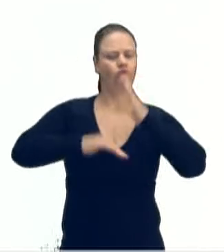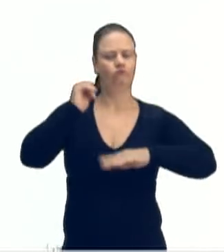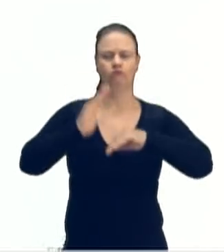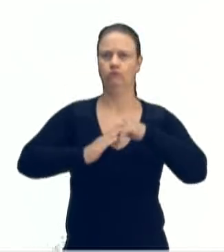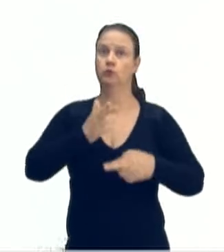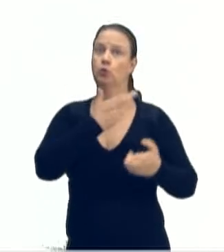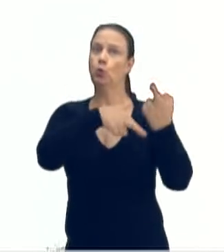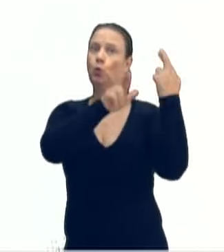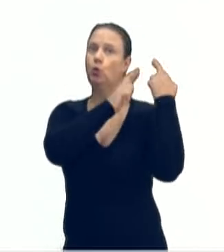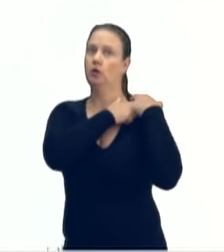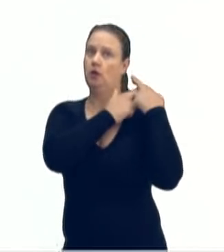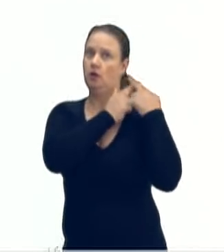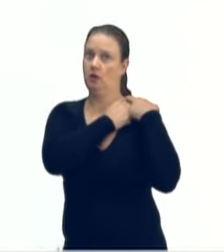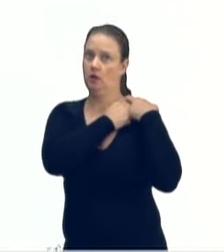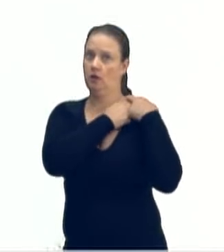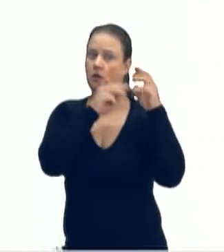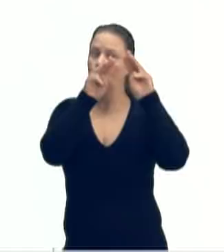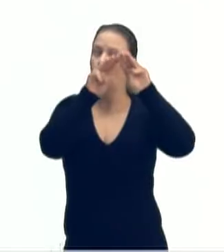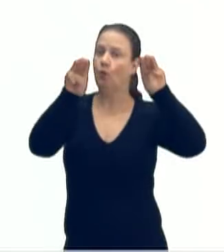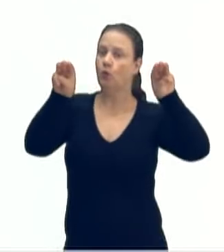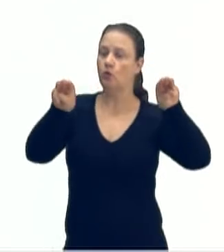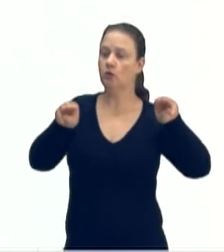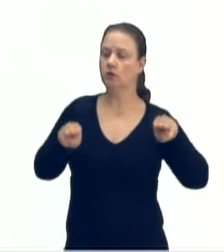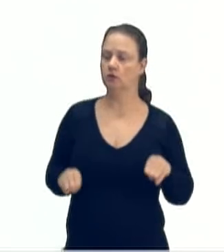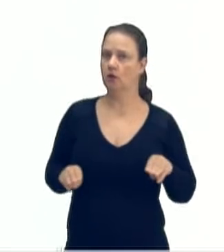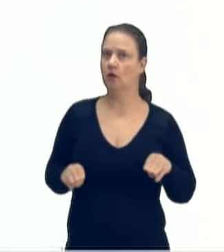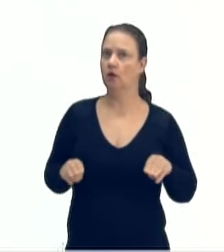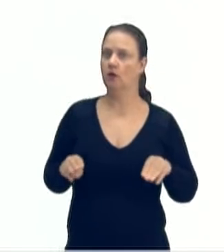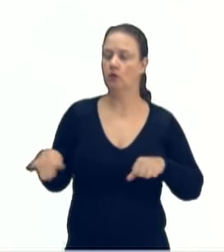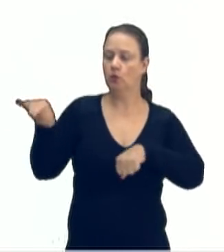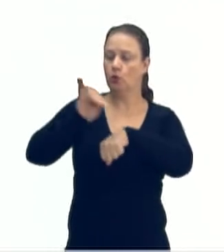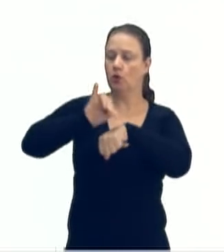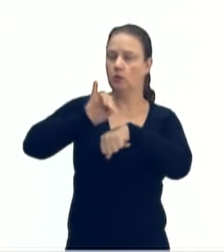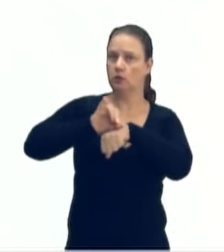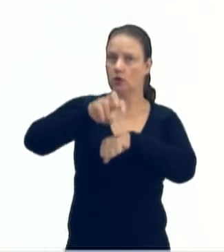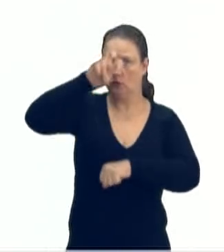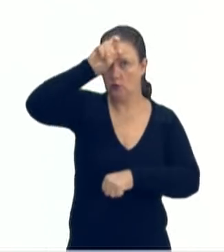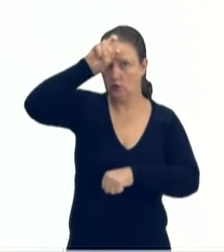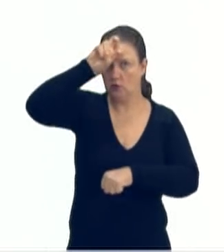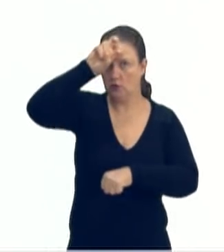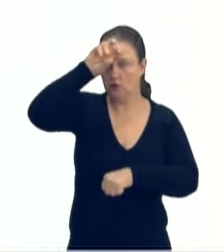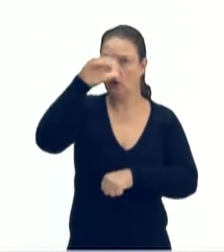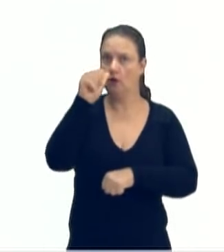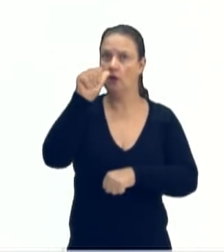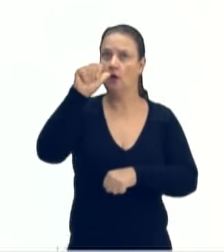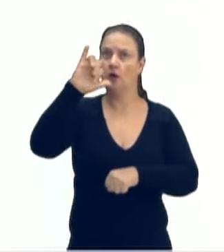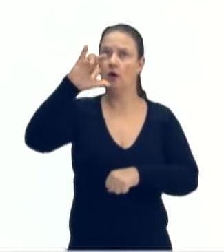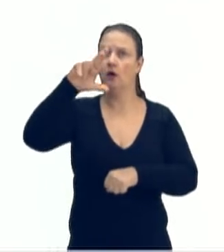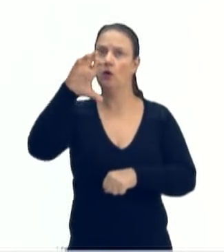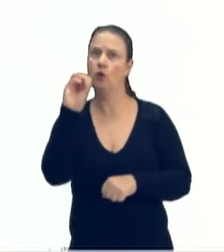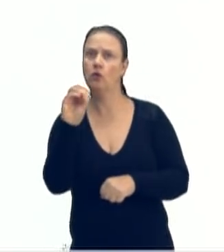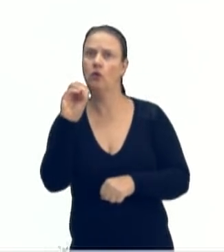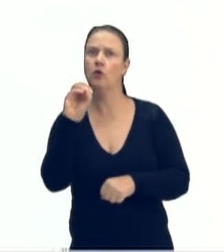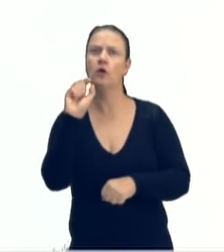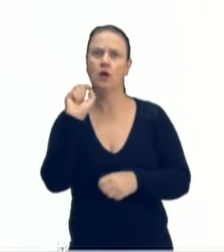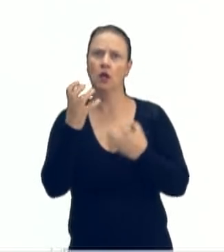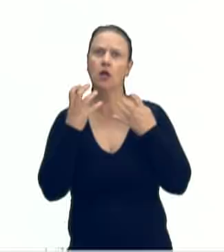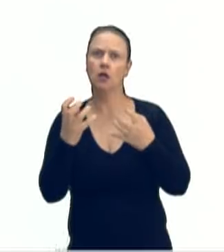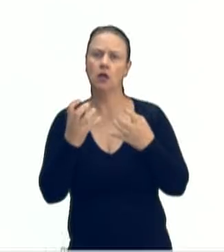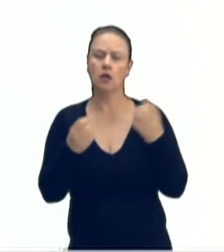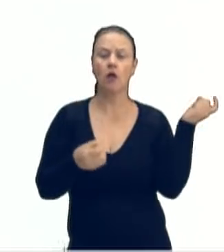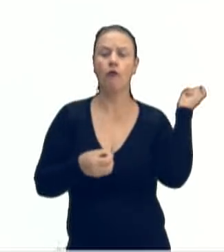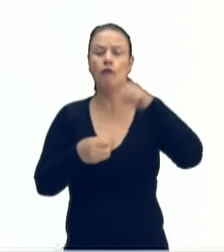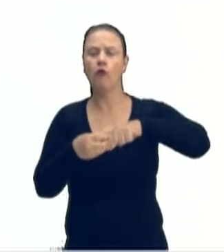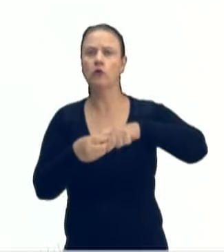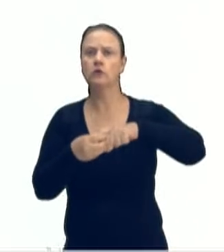responsável pelo acervo do Museu do Cairo, no Egito atual, né? E ele discute a repatriação das peças